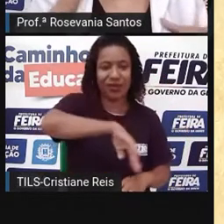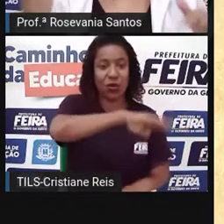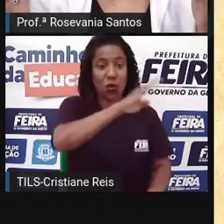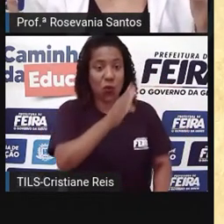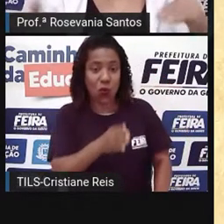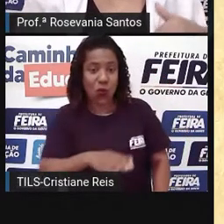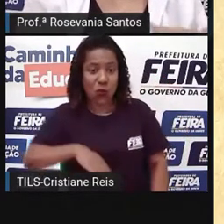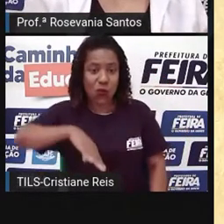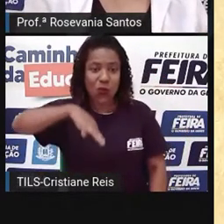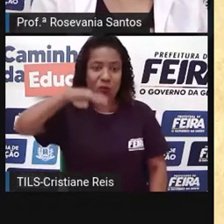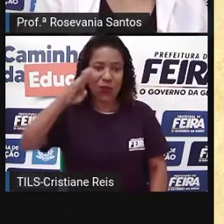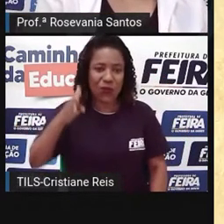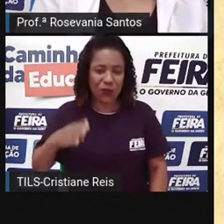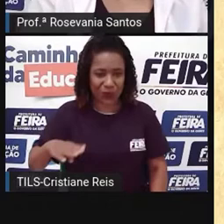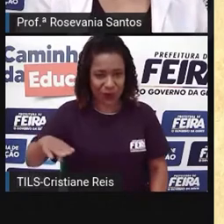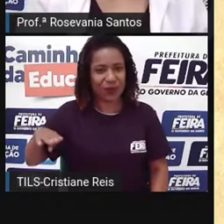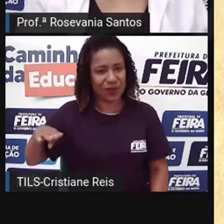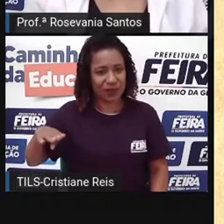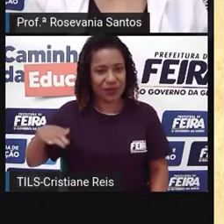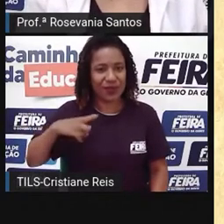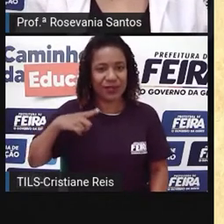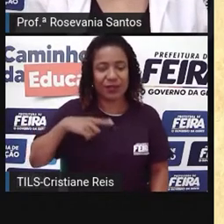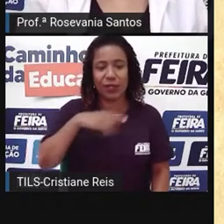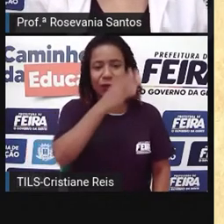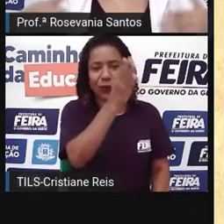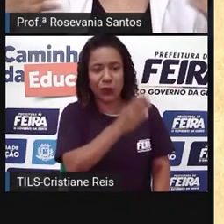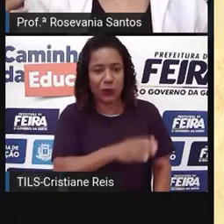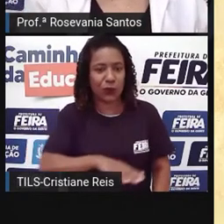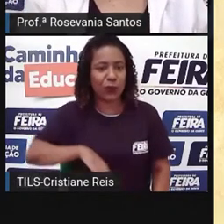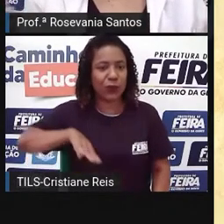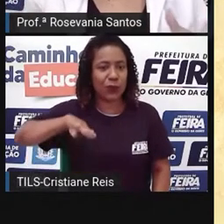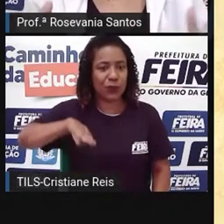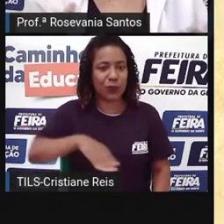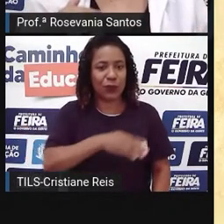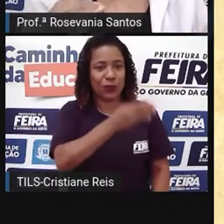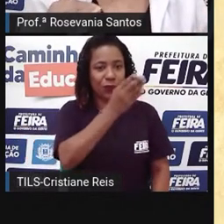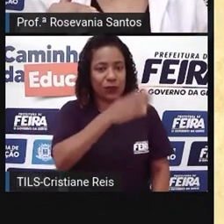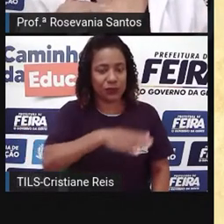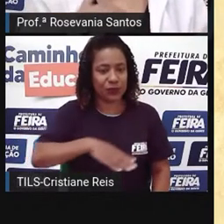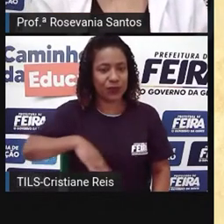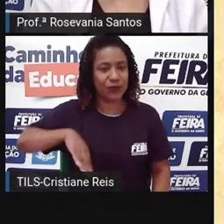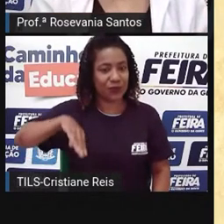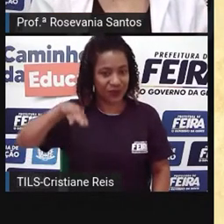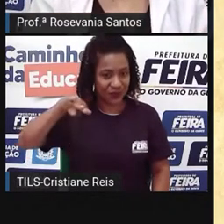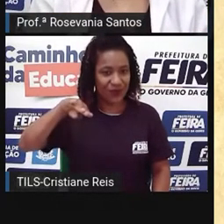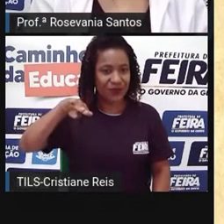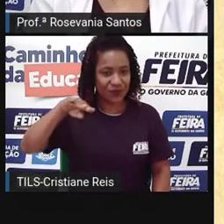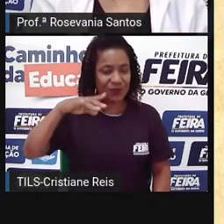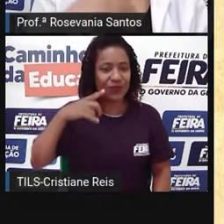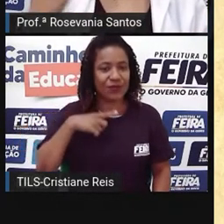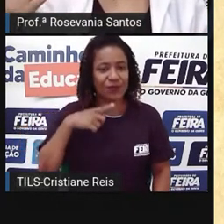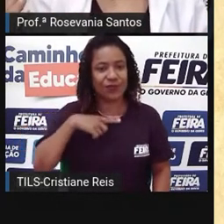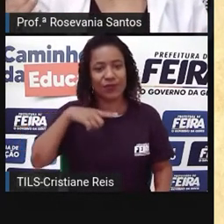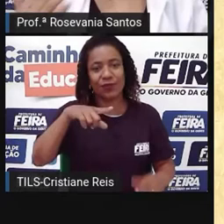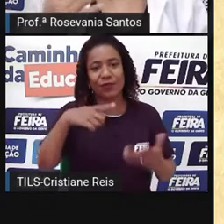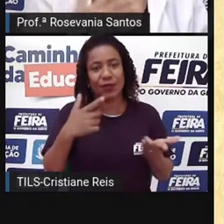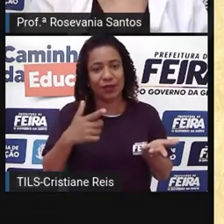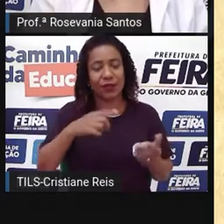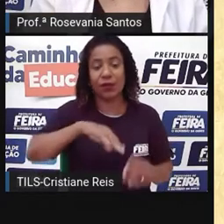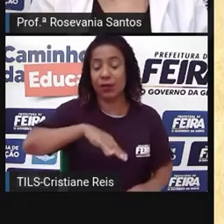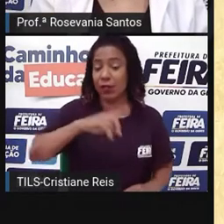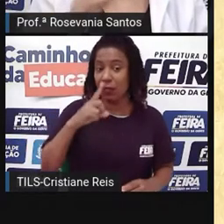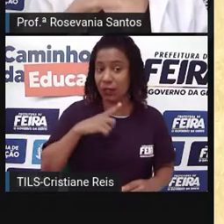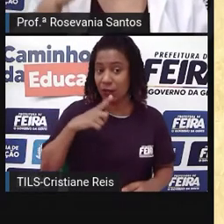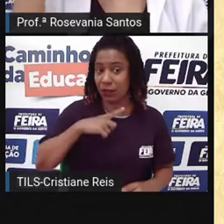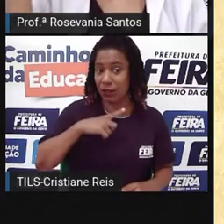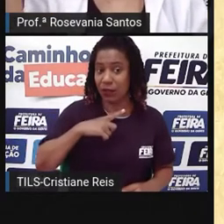Ele vai observando desde as áreas de depressão, que todo mundo já sabe que é um mapa de altitude, ele